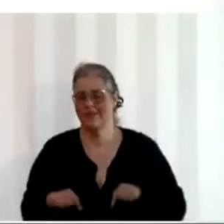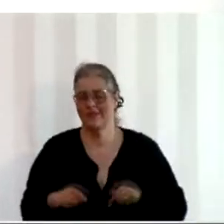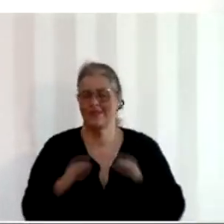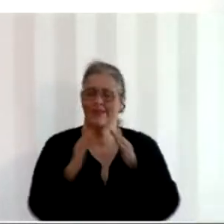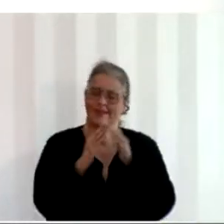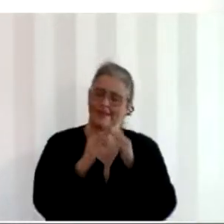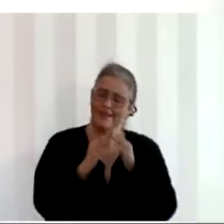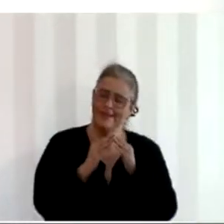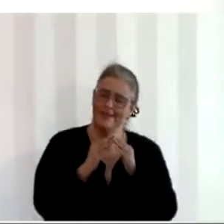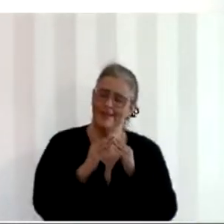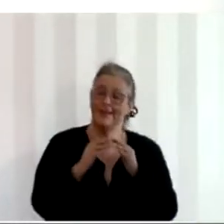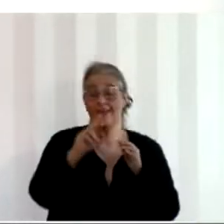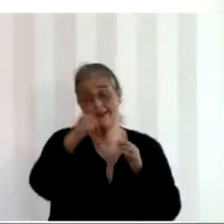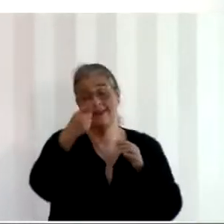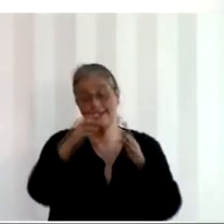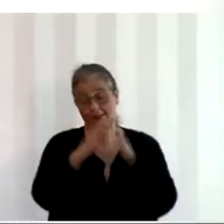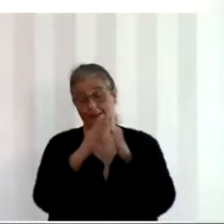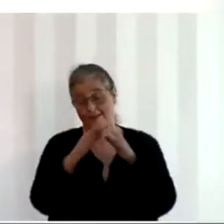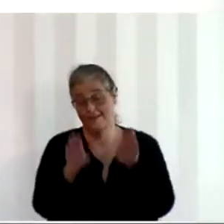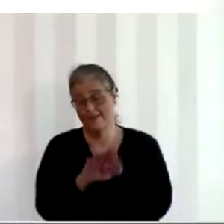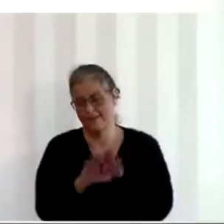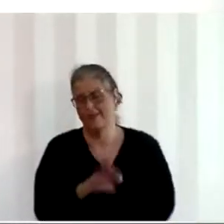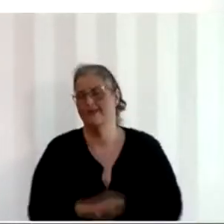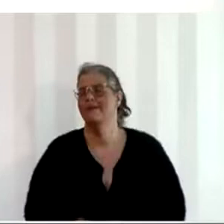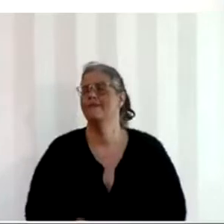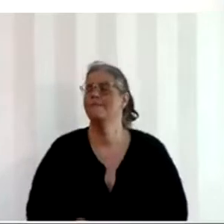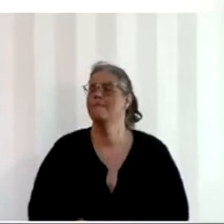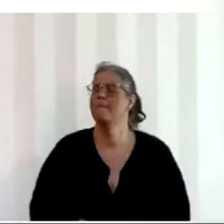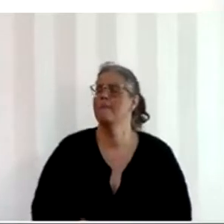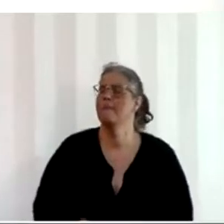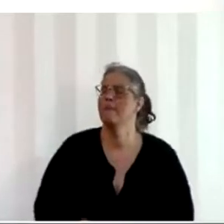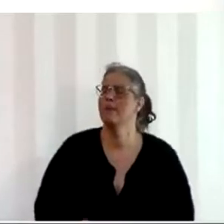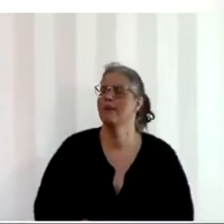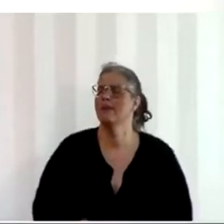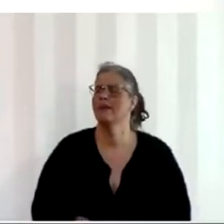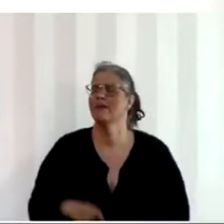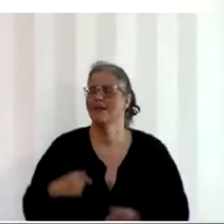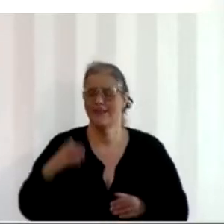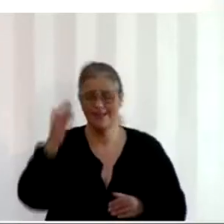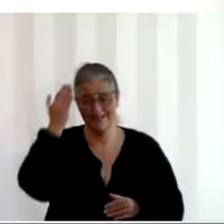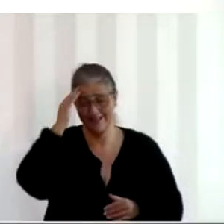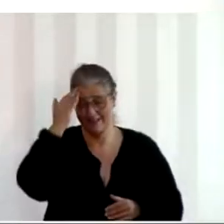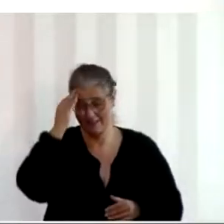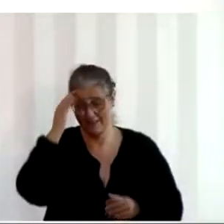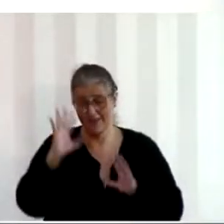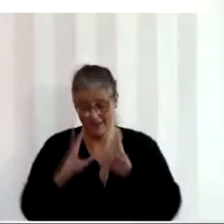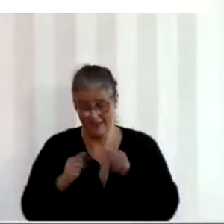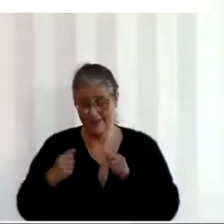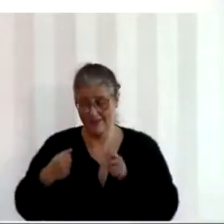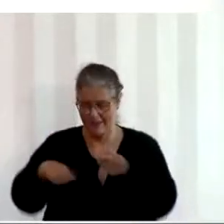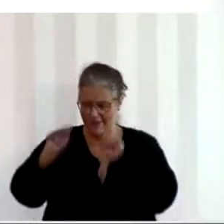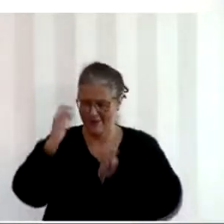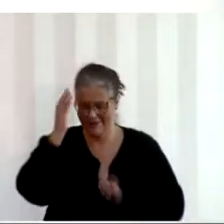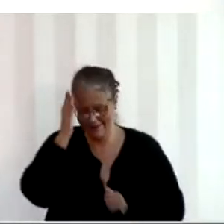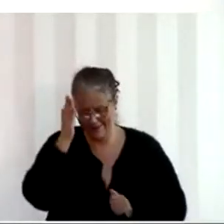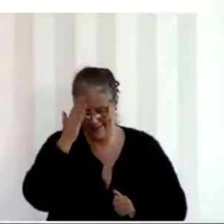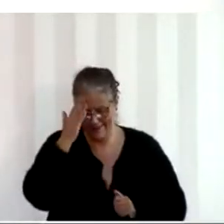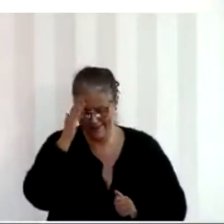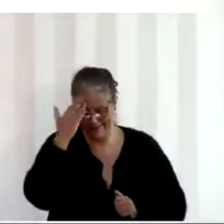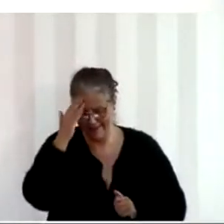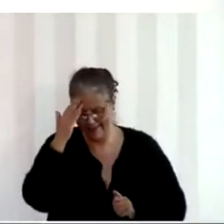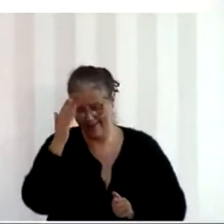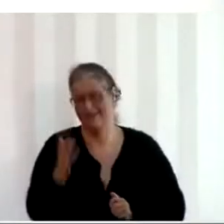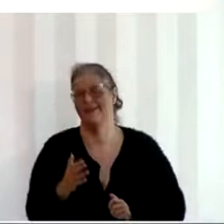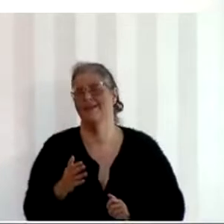seus lares também, mas ilumina o coração do teu povo também, Senhor, para entendermos a instrução da tua palavra